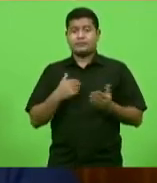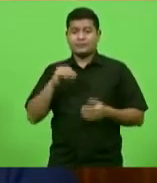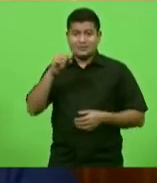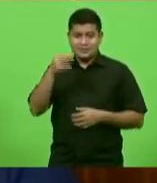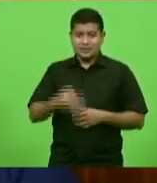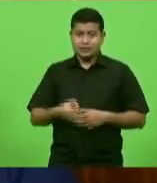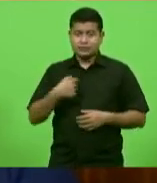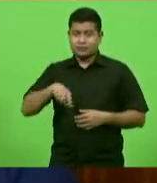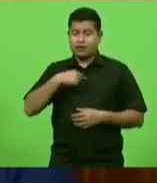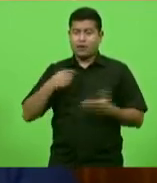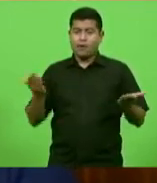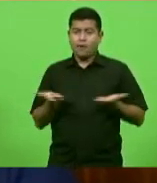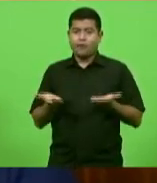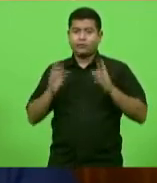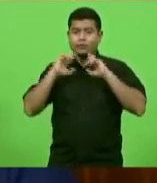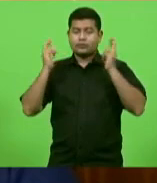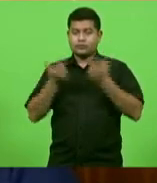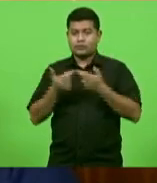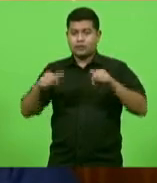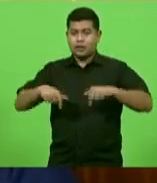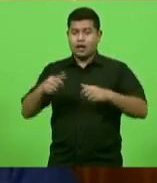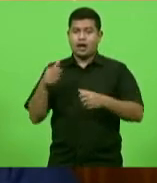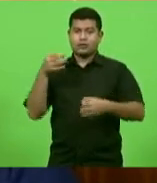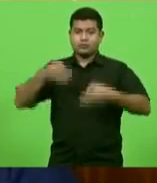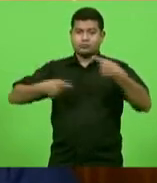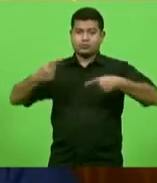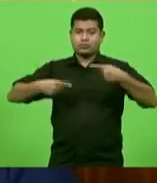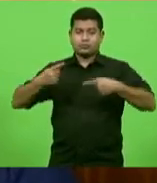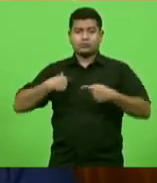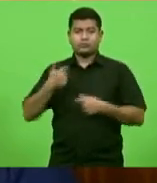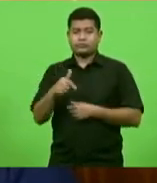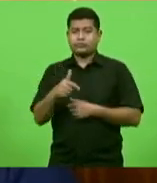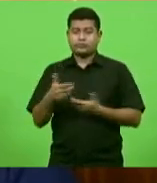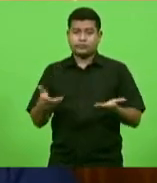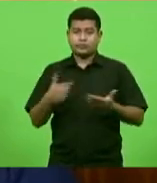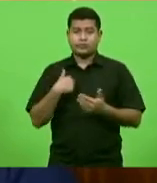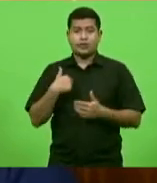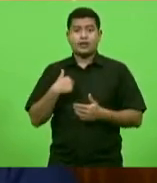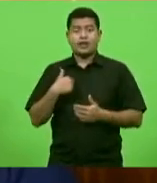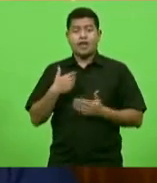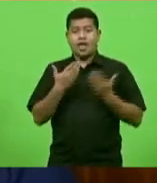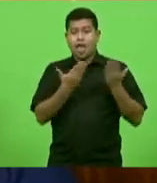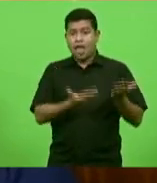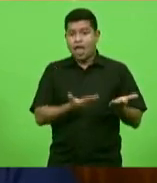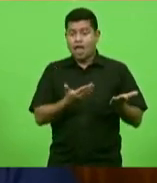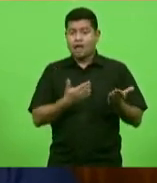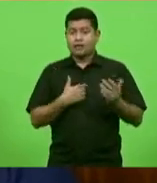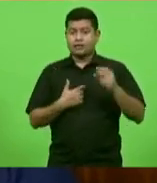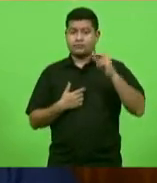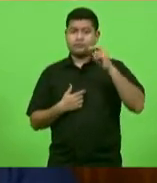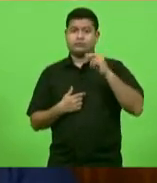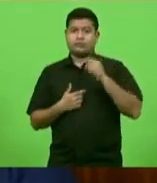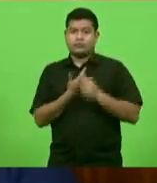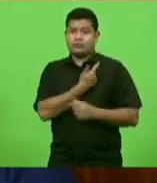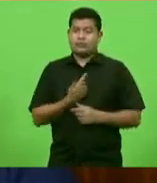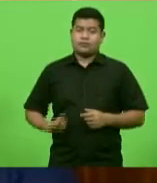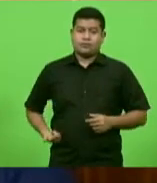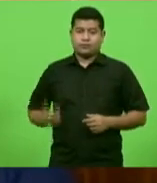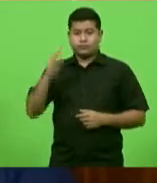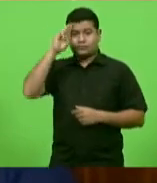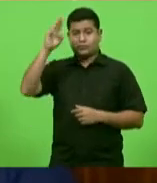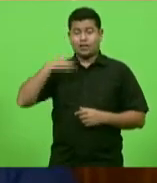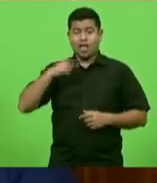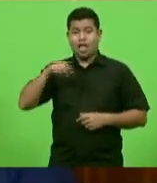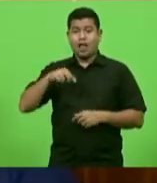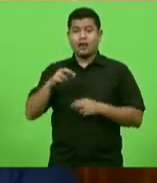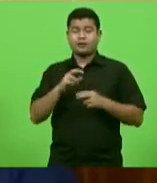reunidos. Em última instância, o governador é responsável pela aplicação e zelo do